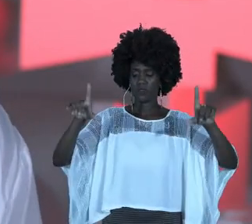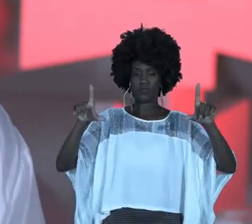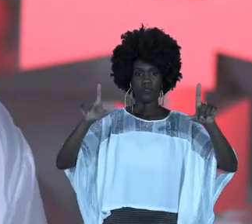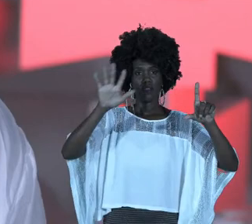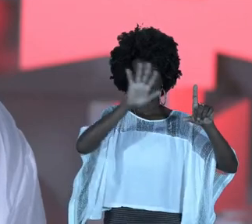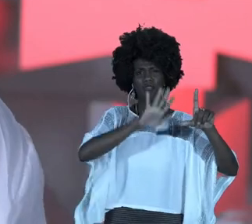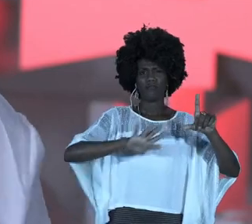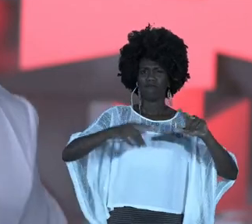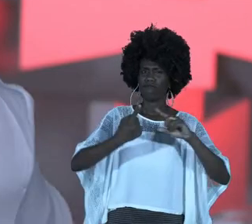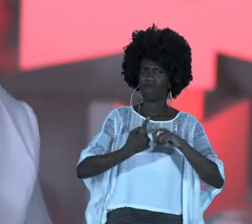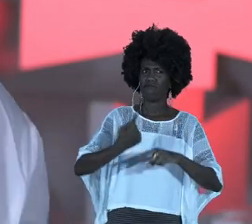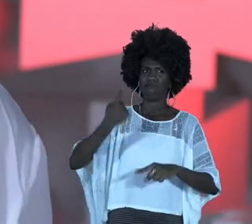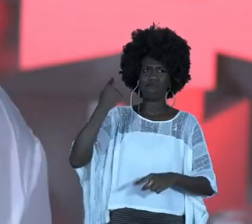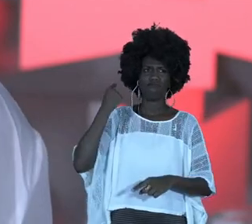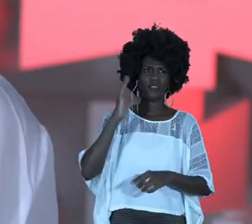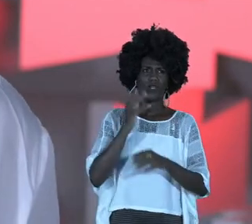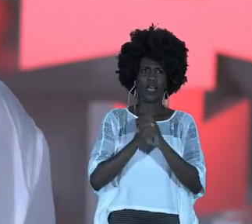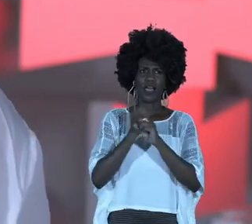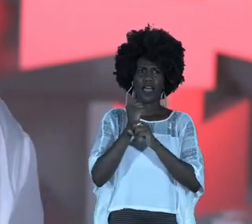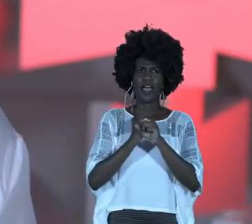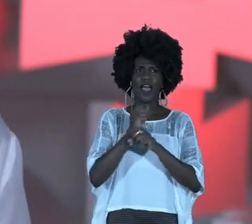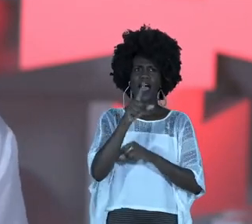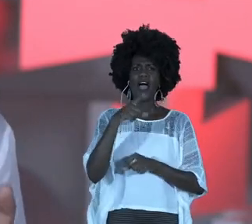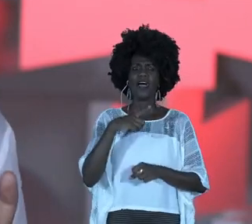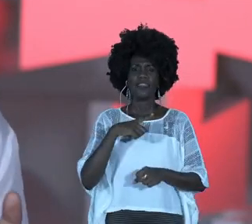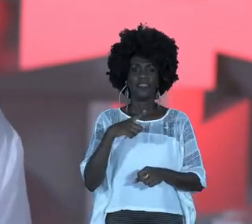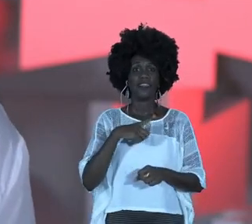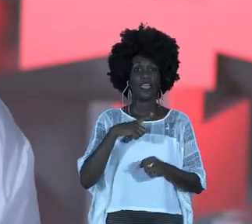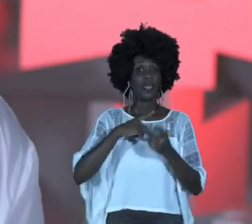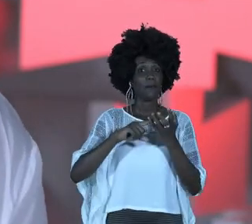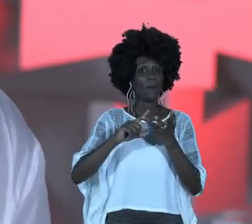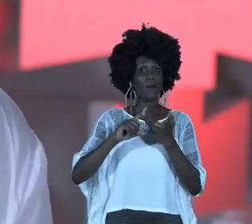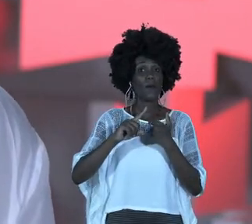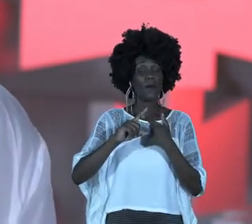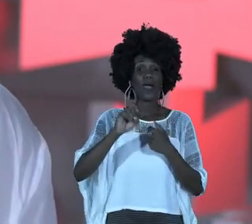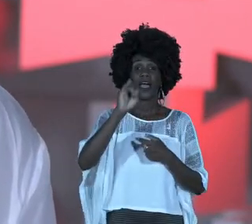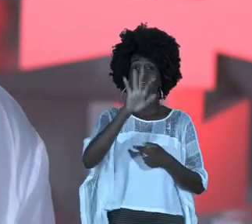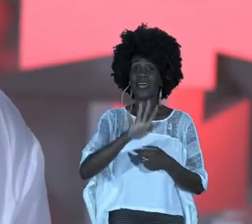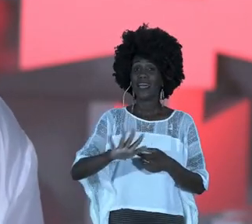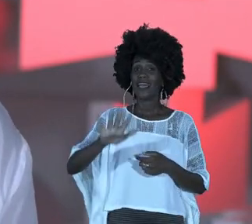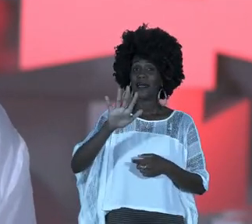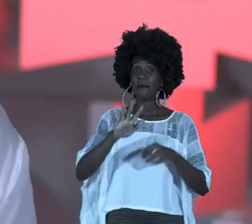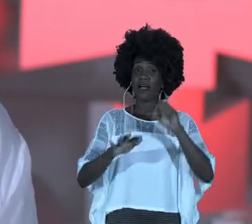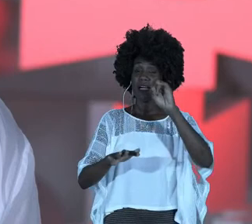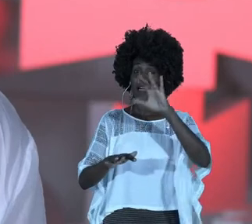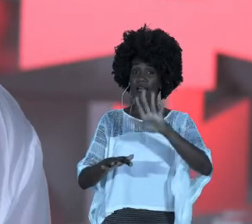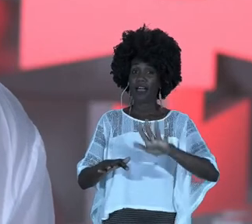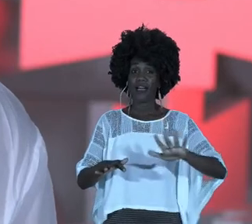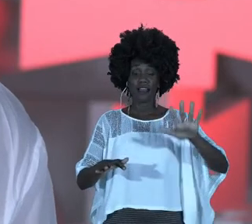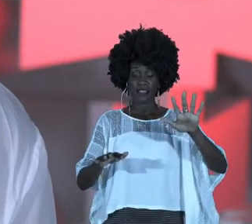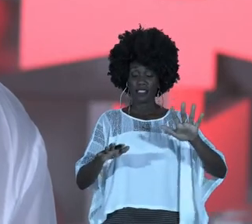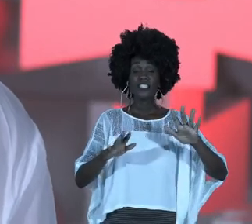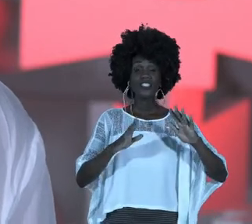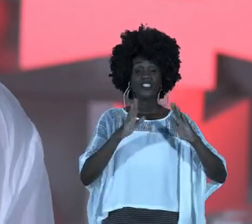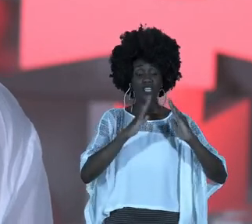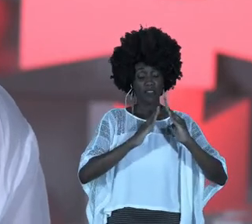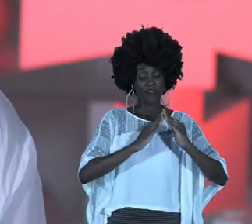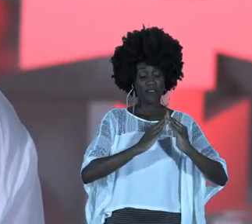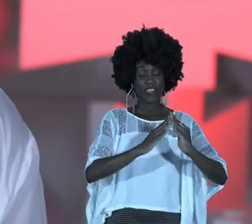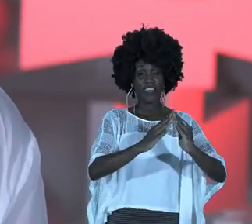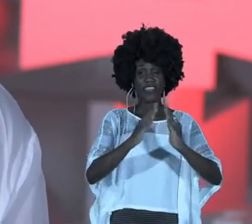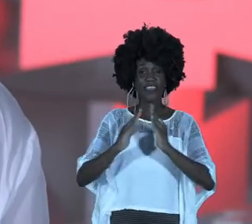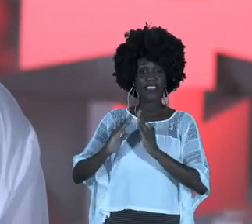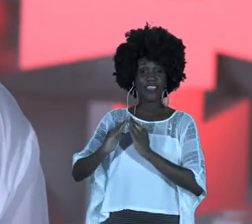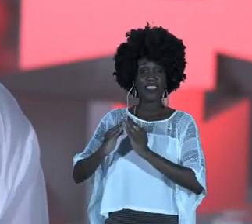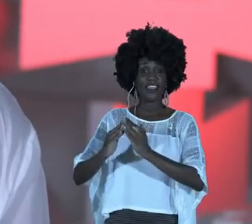muito antiga. Porque aqui eu vou passar uma série de imagens de pequenas vilas perto